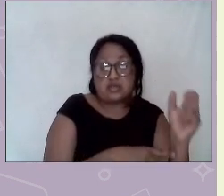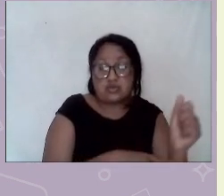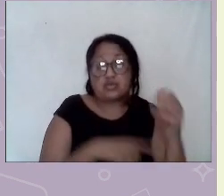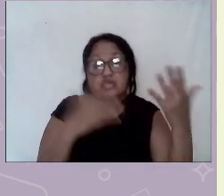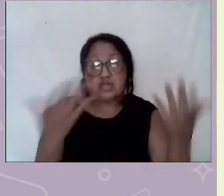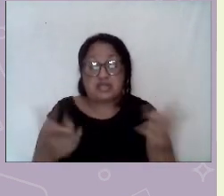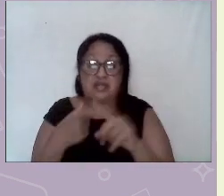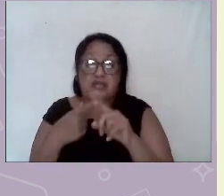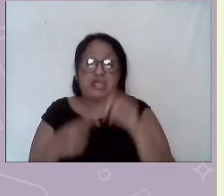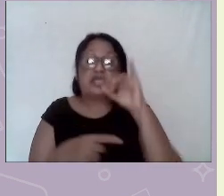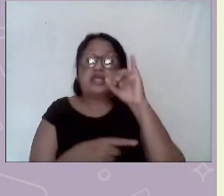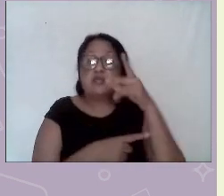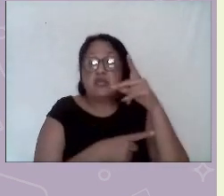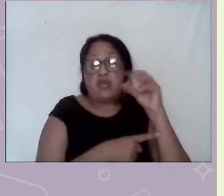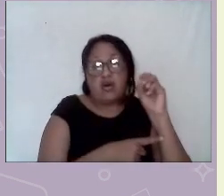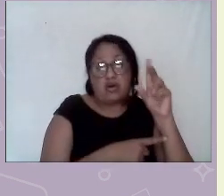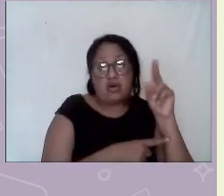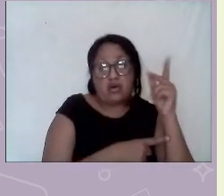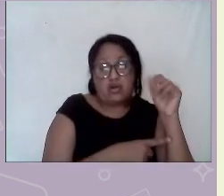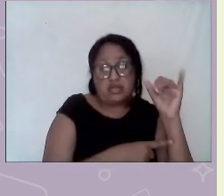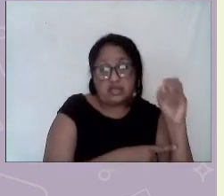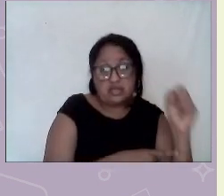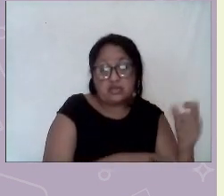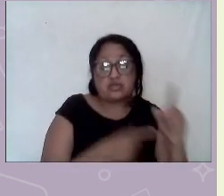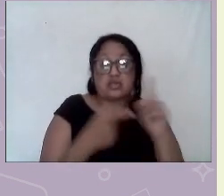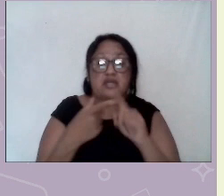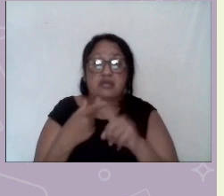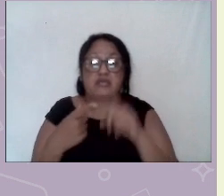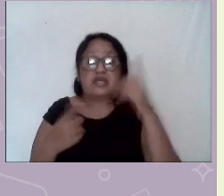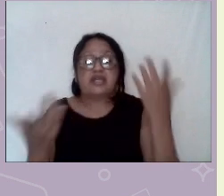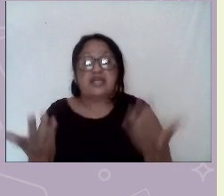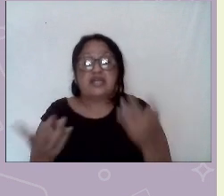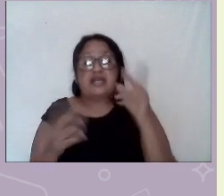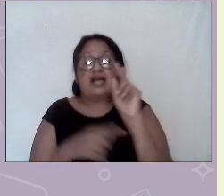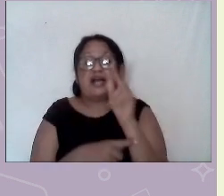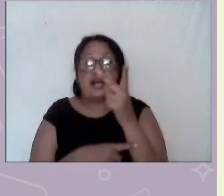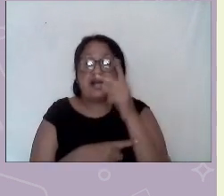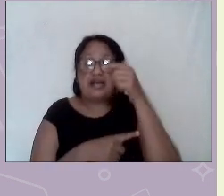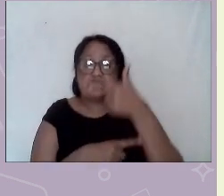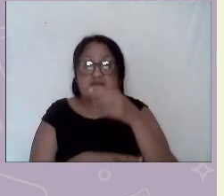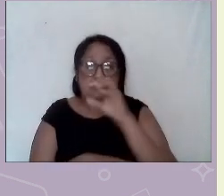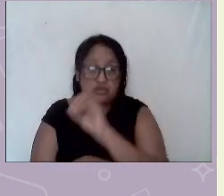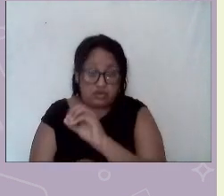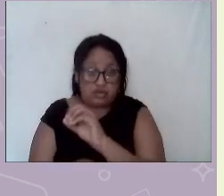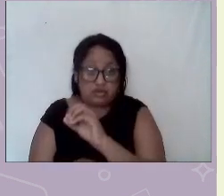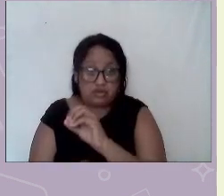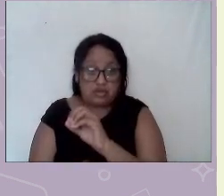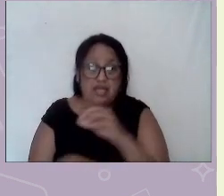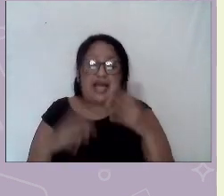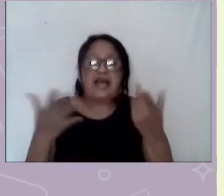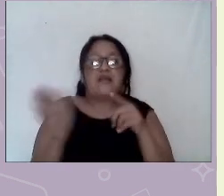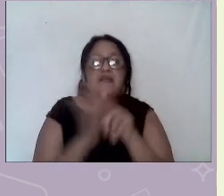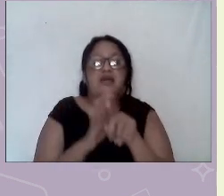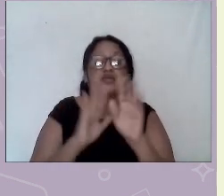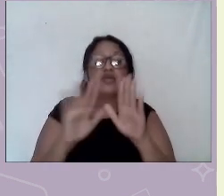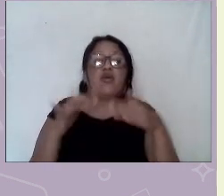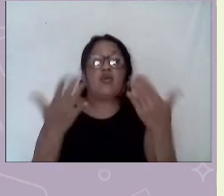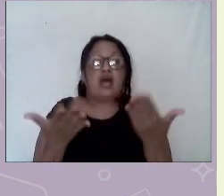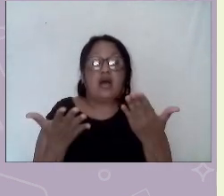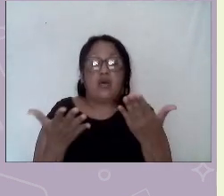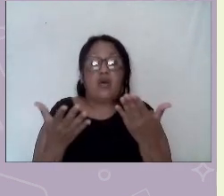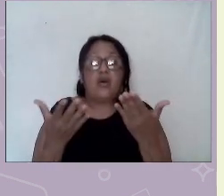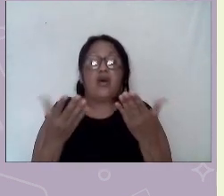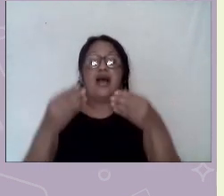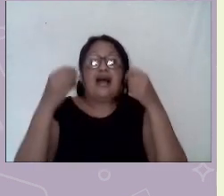hipoclorito de sódio aquoso mais água líquida aí ele pergunta qual a massa de